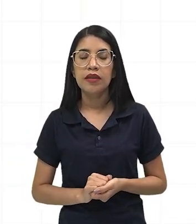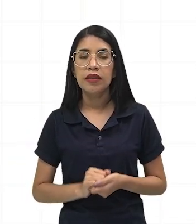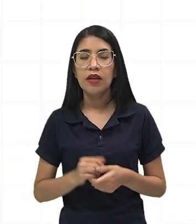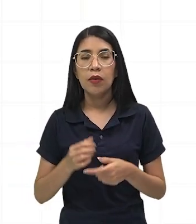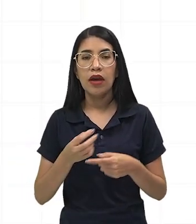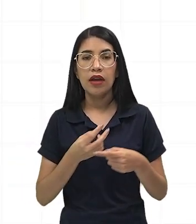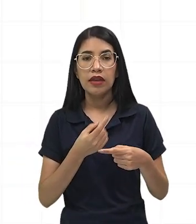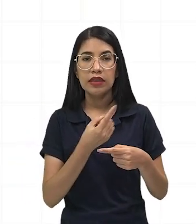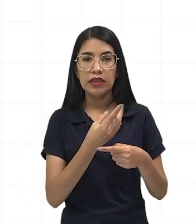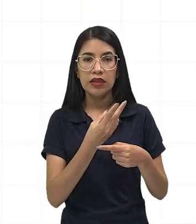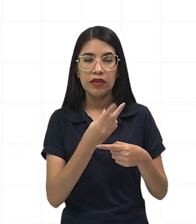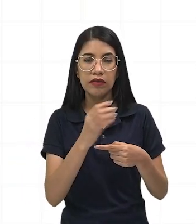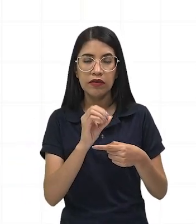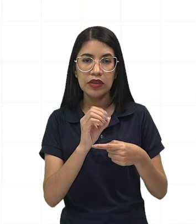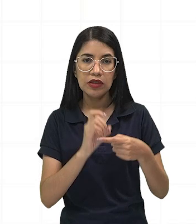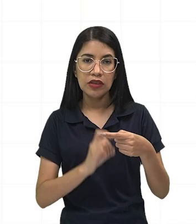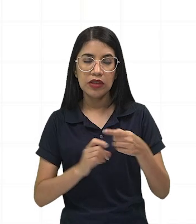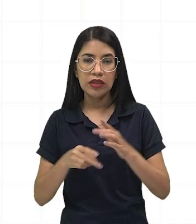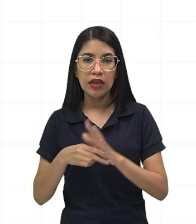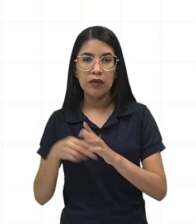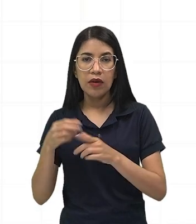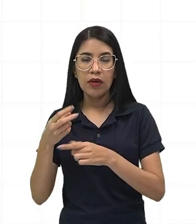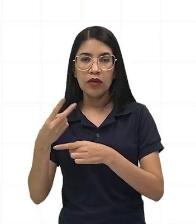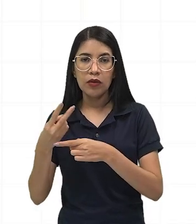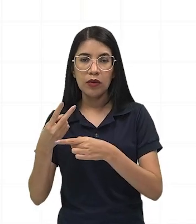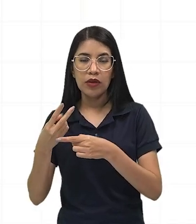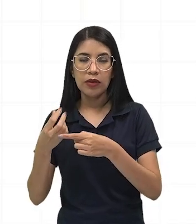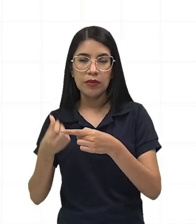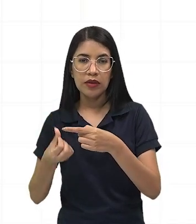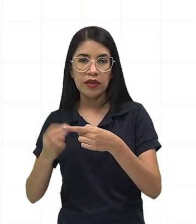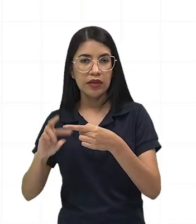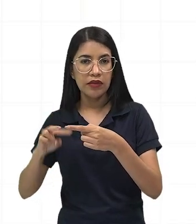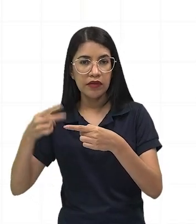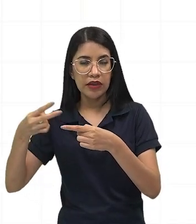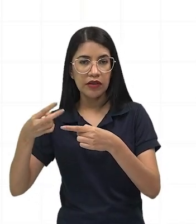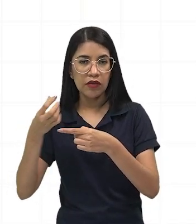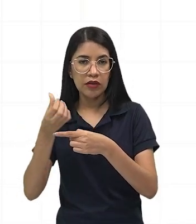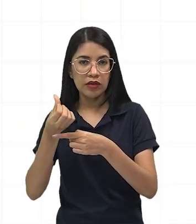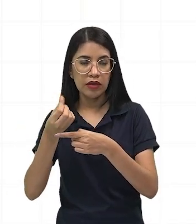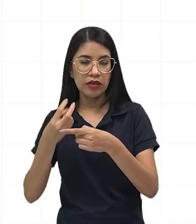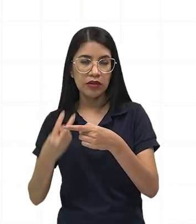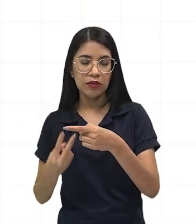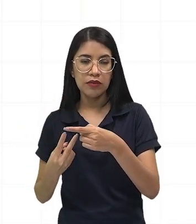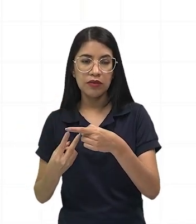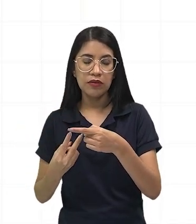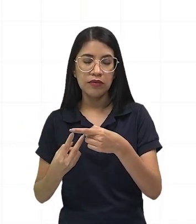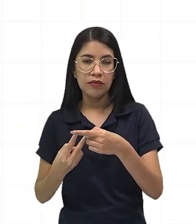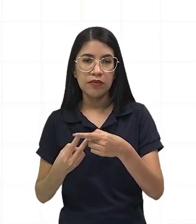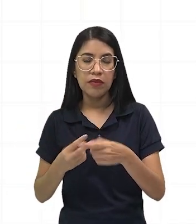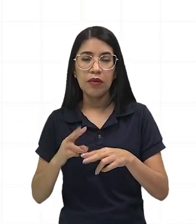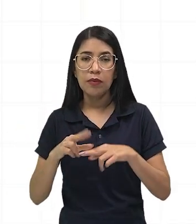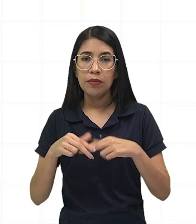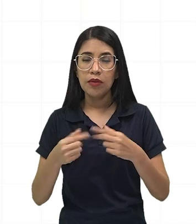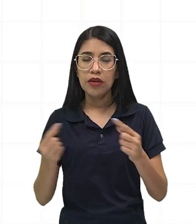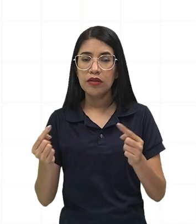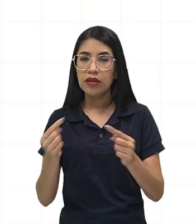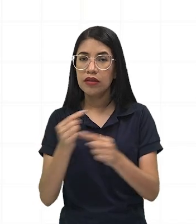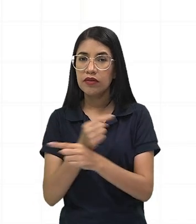para 6, olha aqui, foi invertido aqui. Basta inverter uma delas, beleza? Por isso que o nome